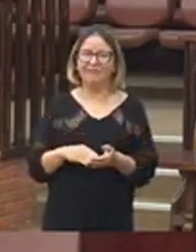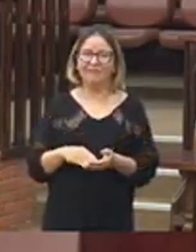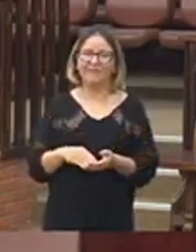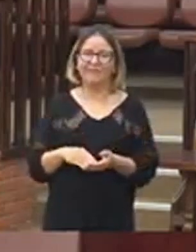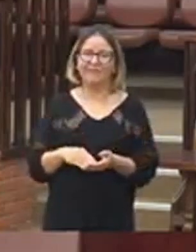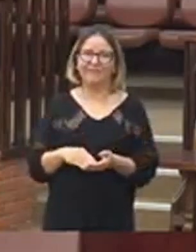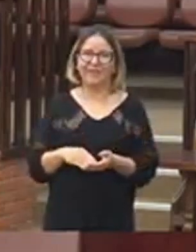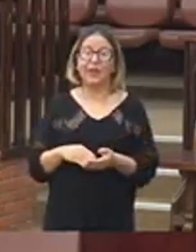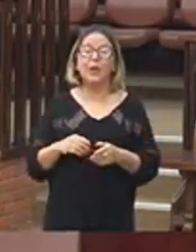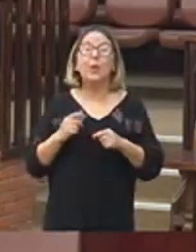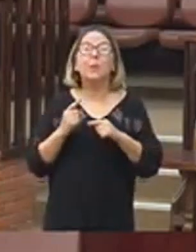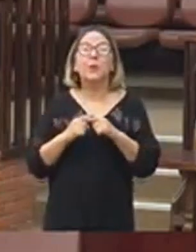temos uma fé limitada.